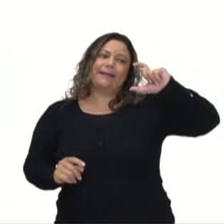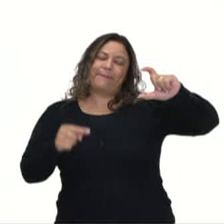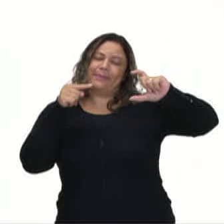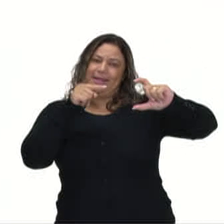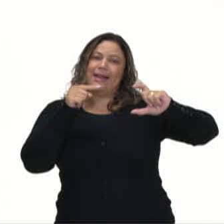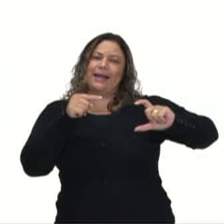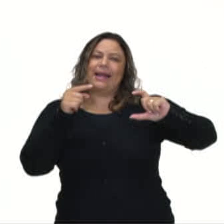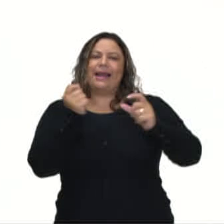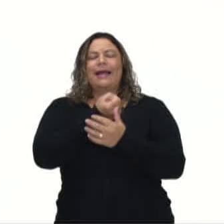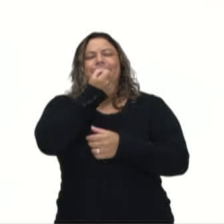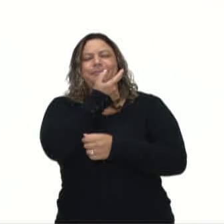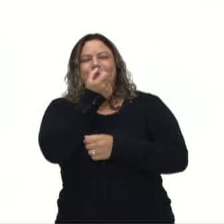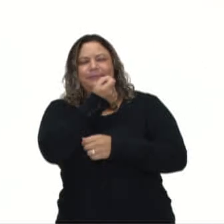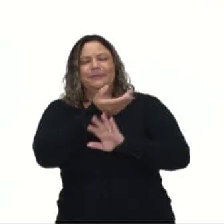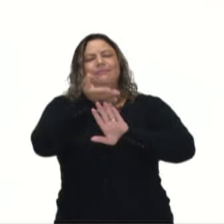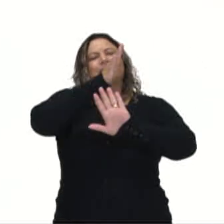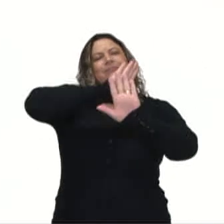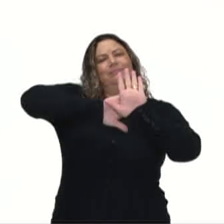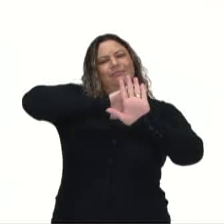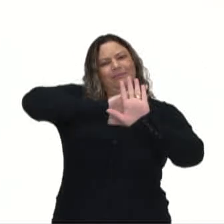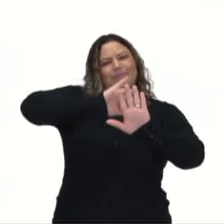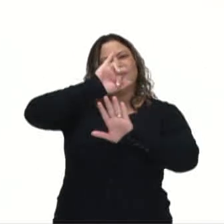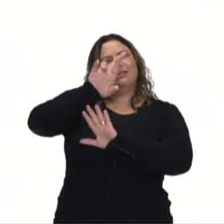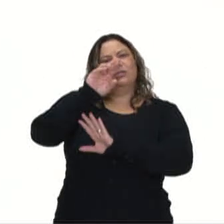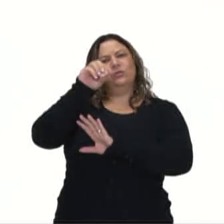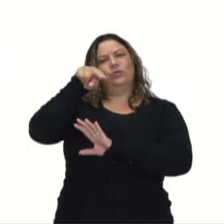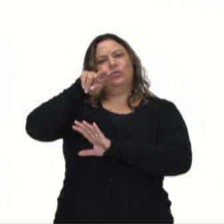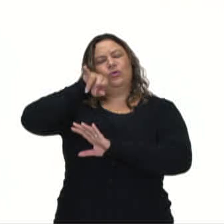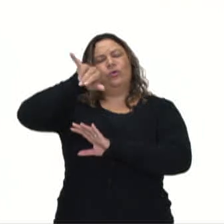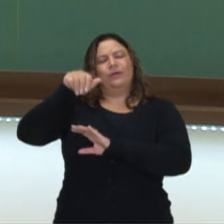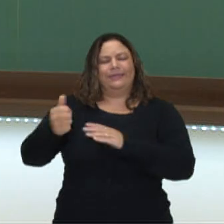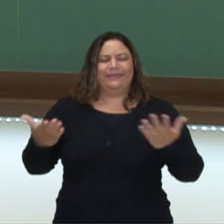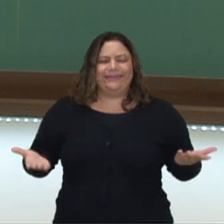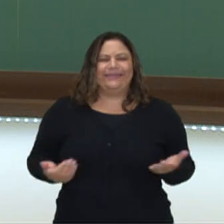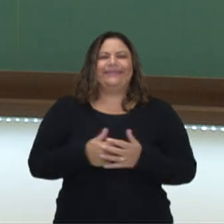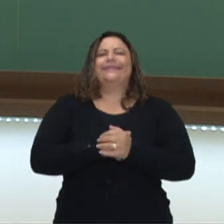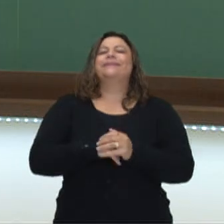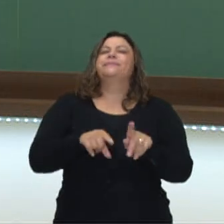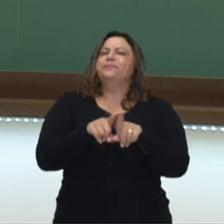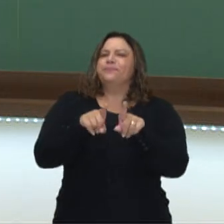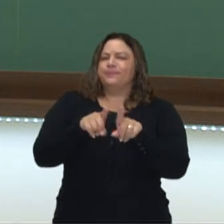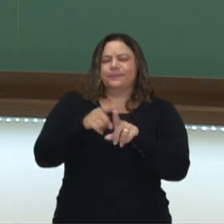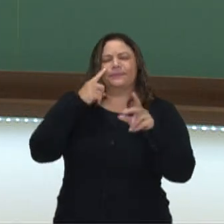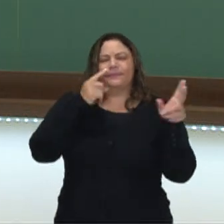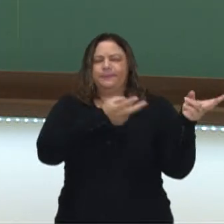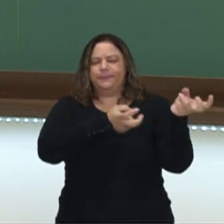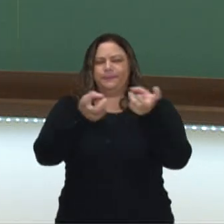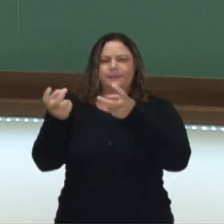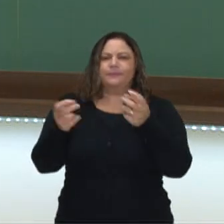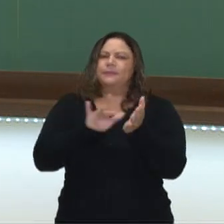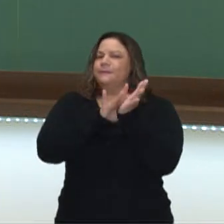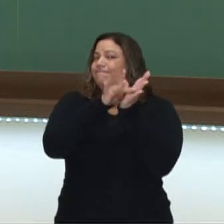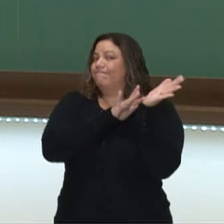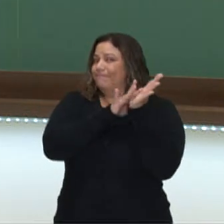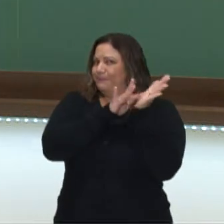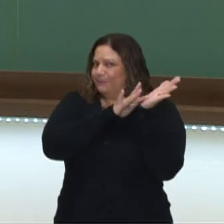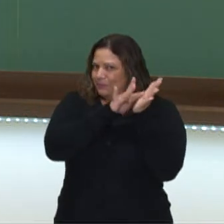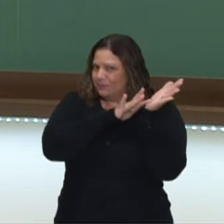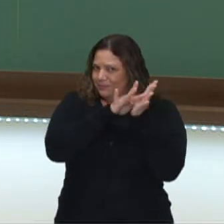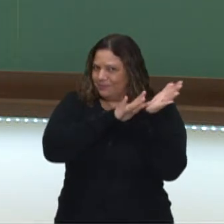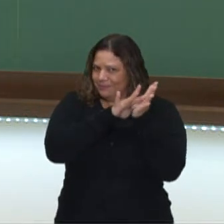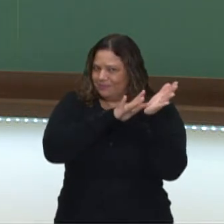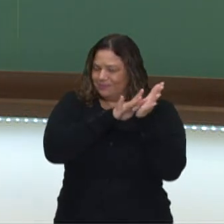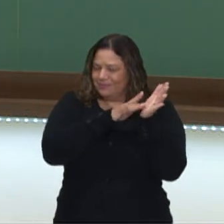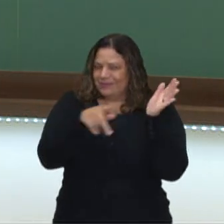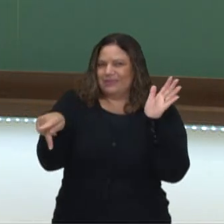cheio de humor e ironia, né? Essa quebra de expectativa e essa, por assim dizer, esse fingimento, por assim dizer,